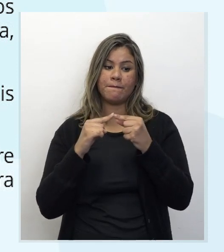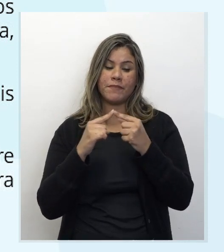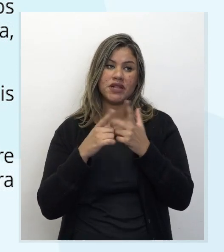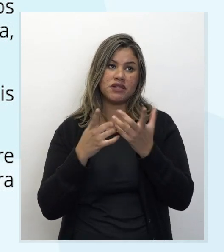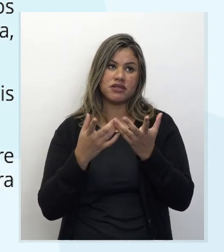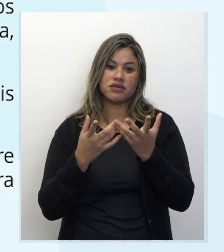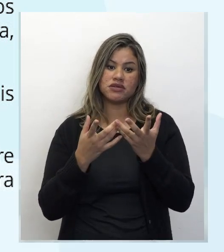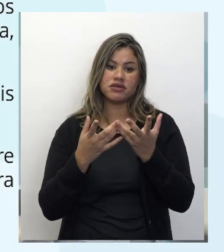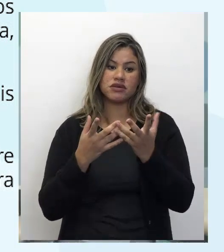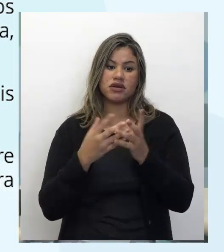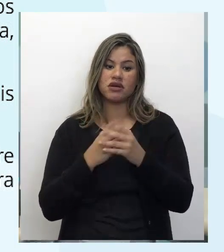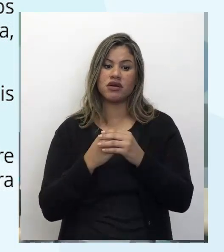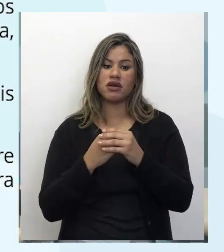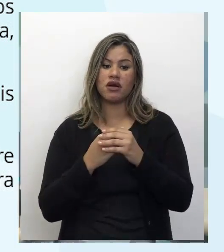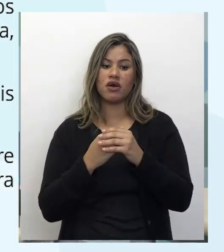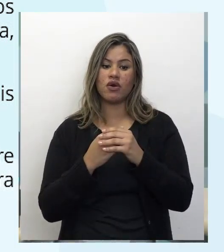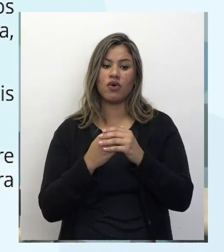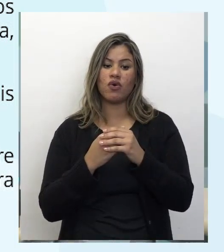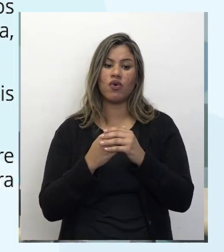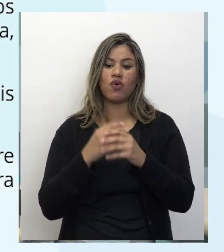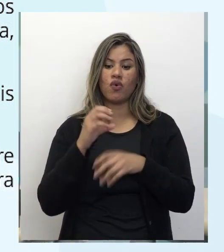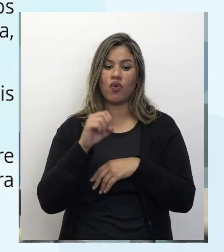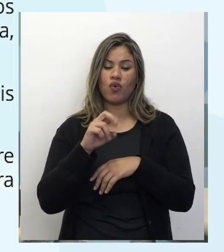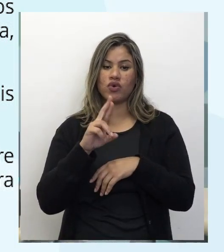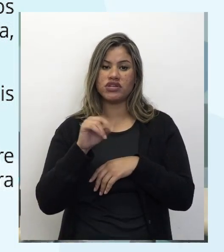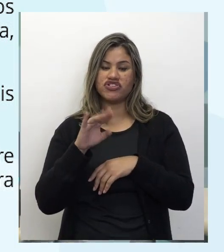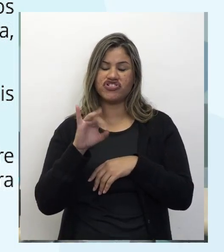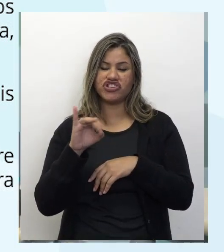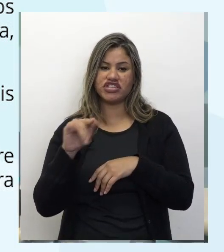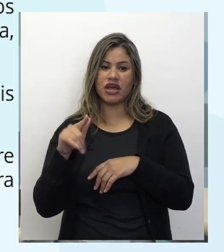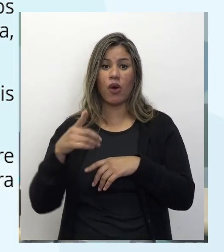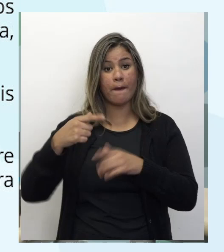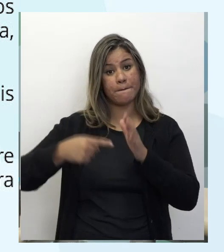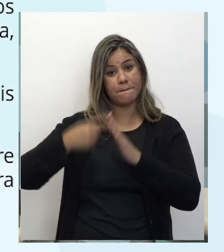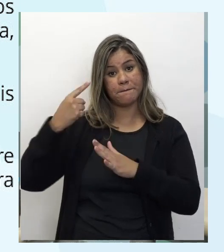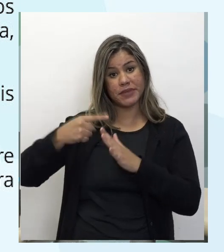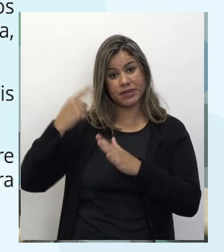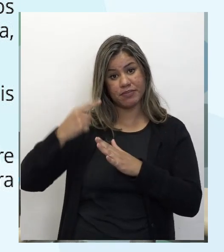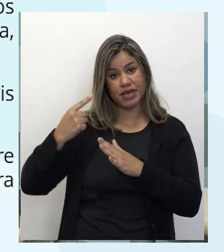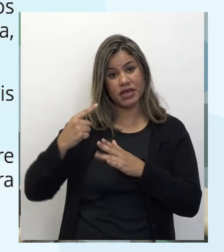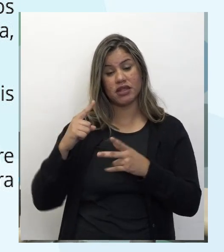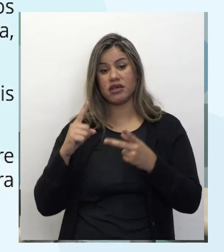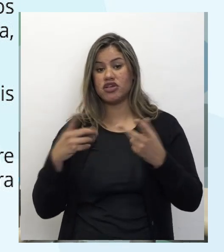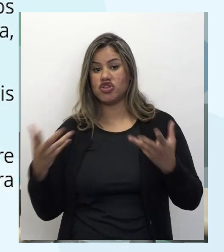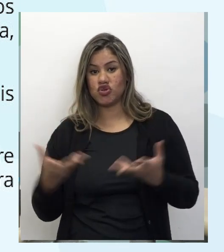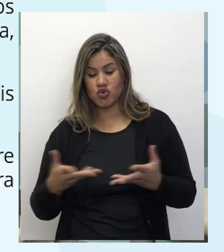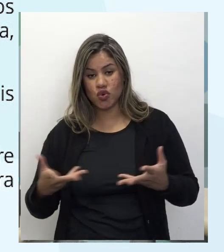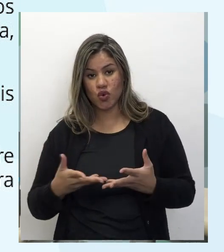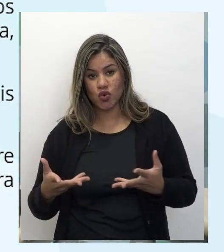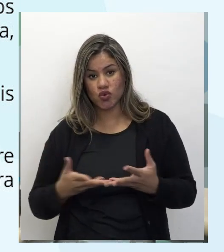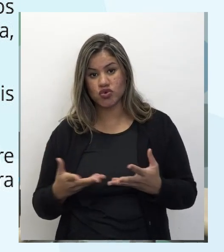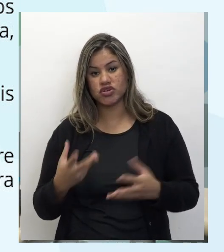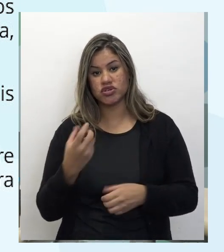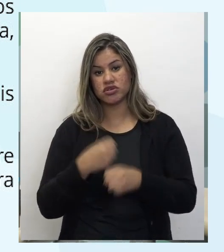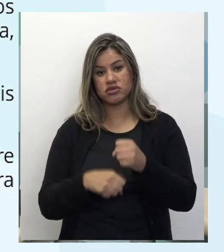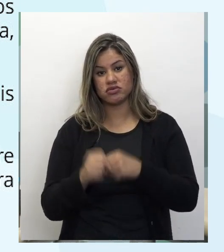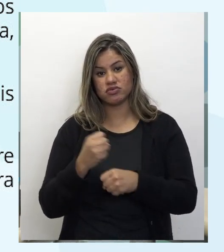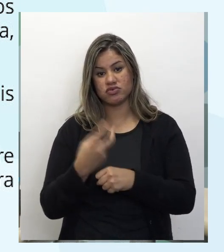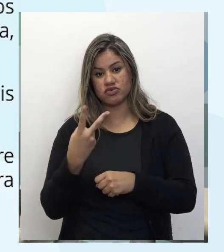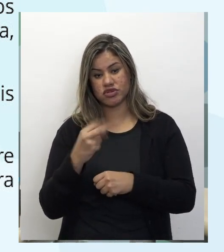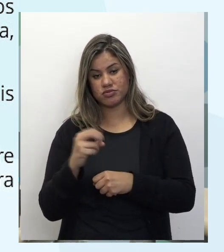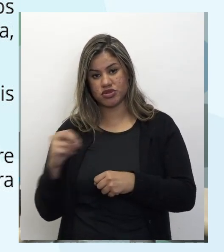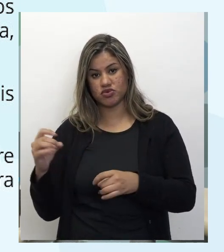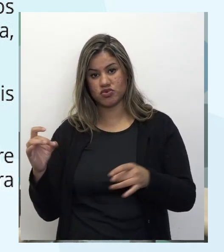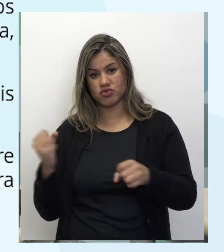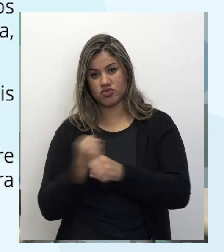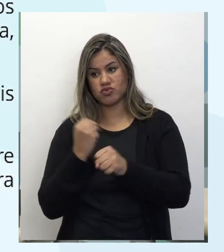o contrário. Tanto a original, a primeira, a antiga, quanto a atual, já do século XXI, de 2002, elas têm o mesmo